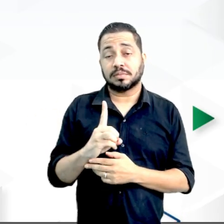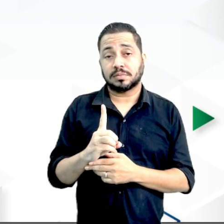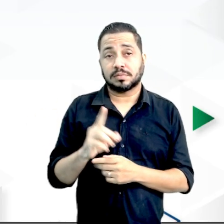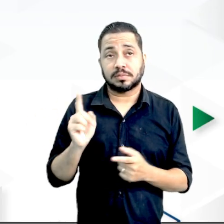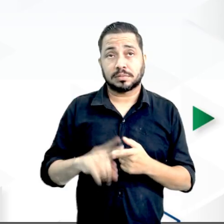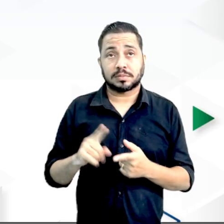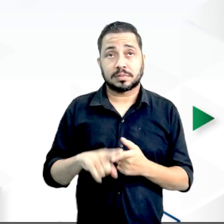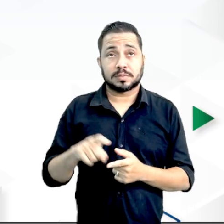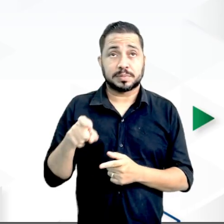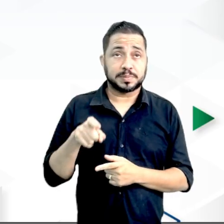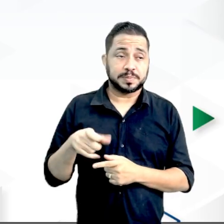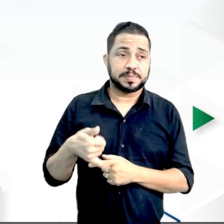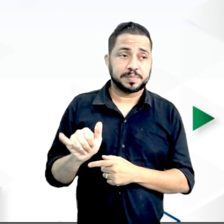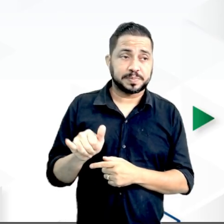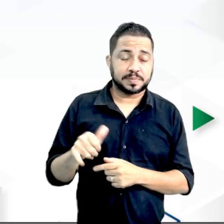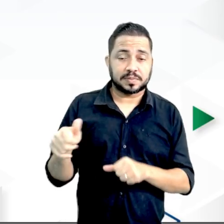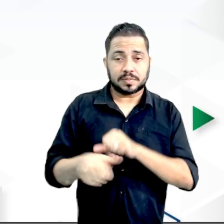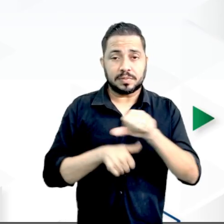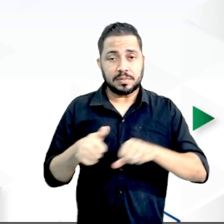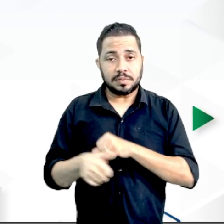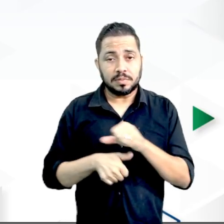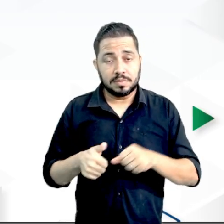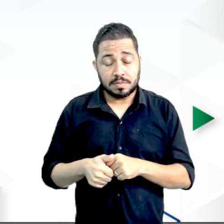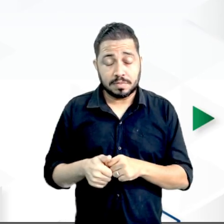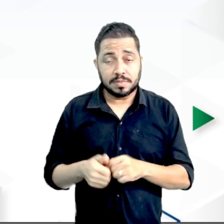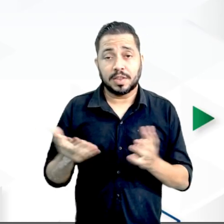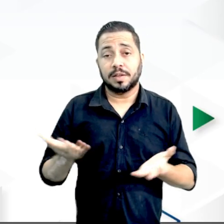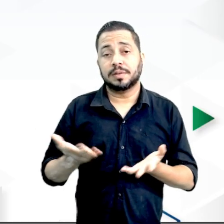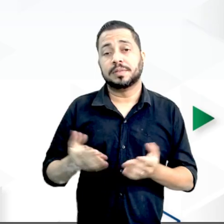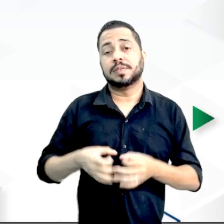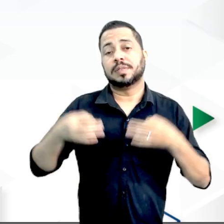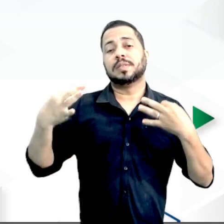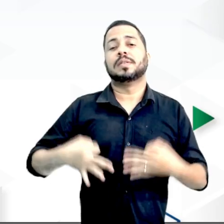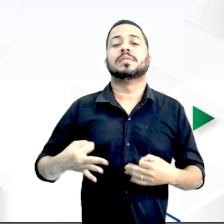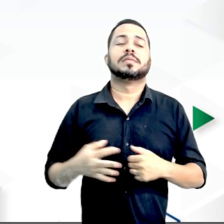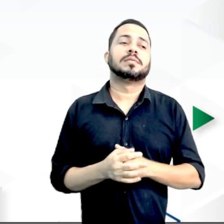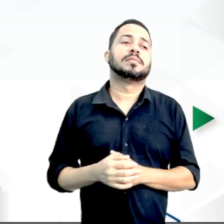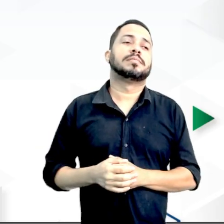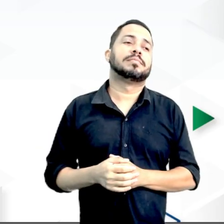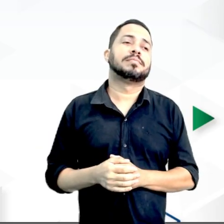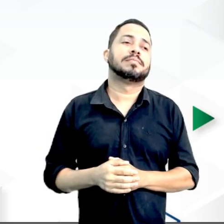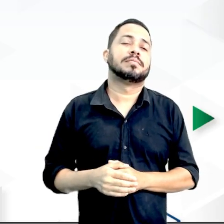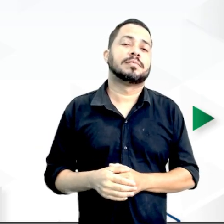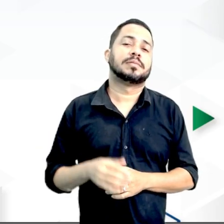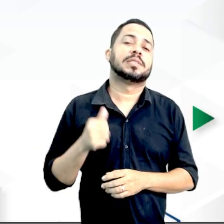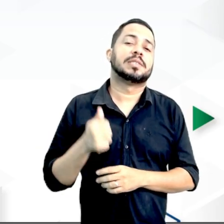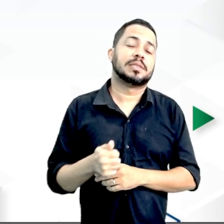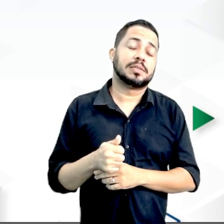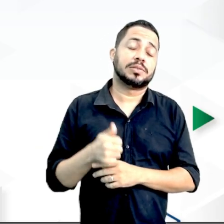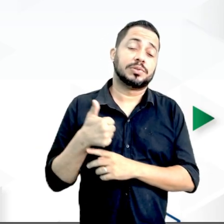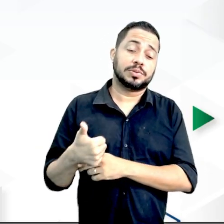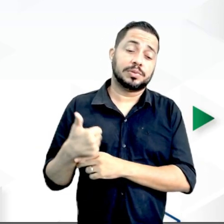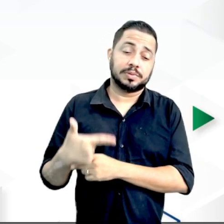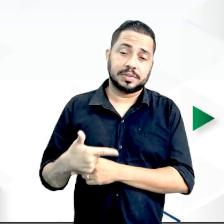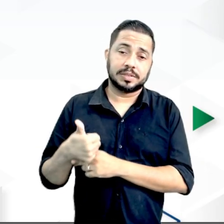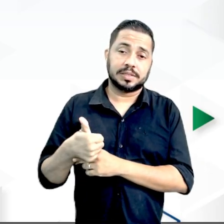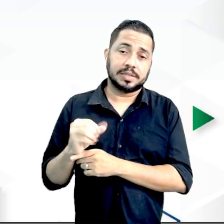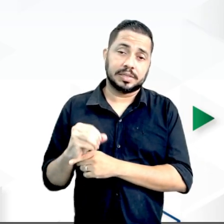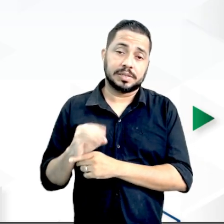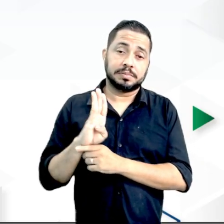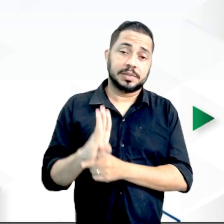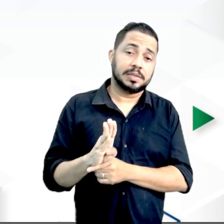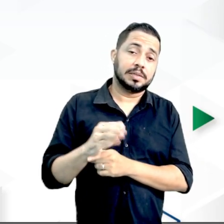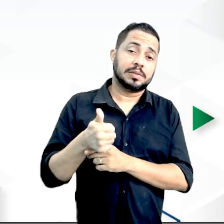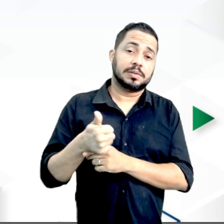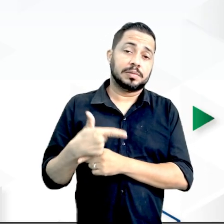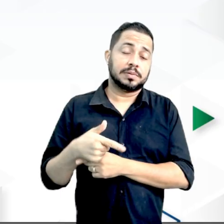seria também XY, a gente vai trocar aqui, tá bom? Agora vai ficar correto, tá? Vamos lá. A é 12 e 10, B é 12 e